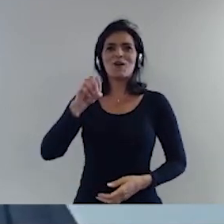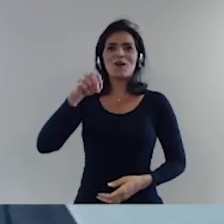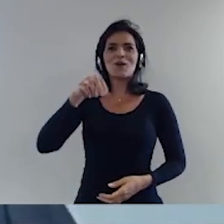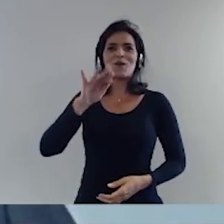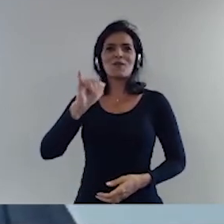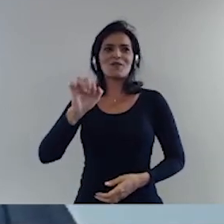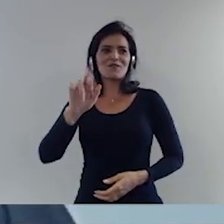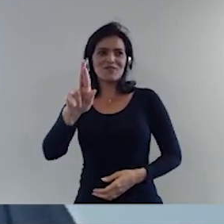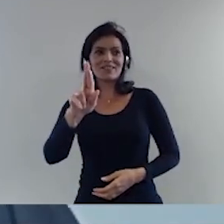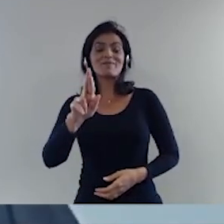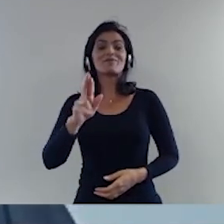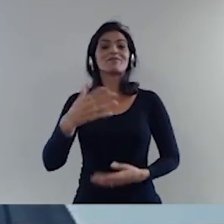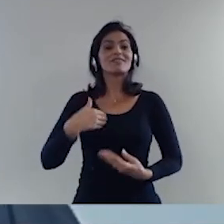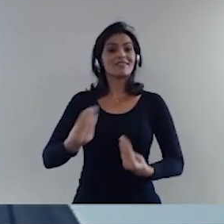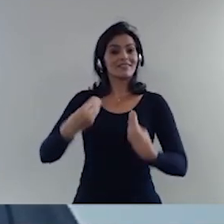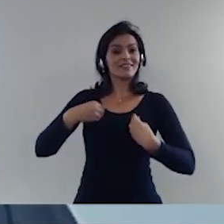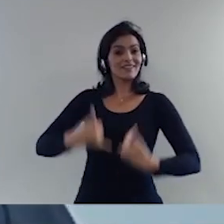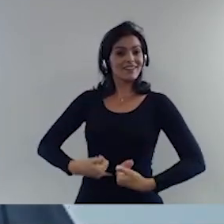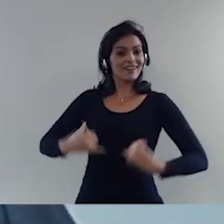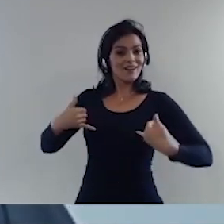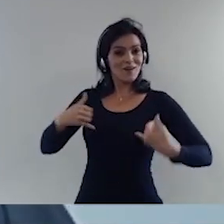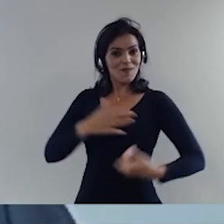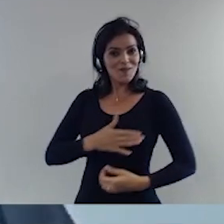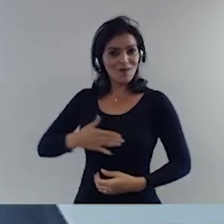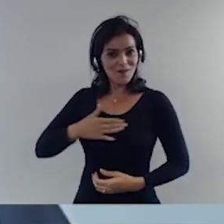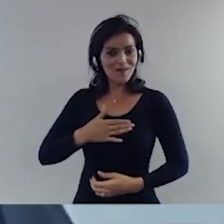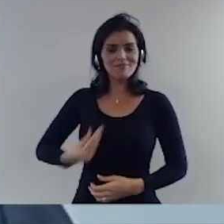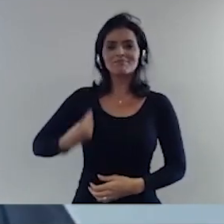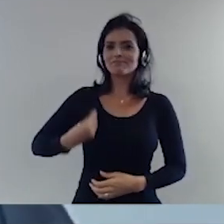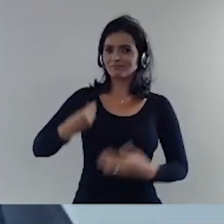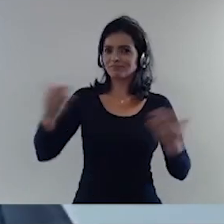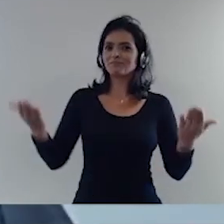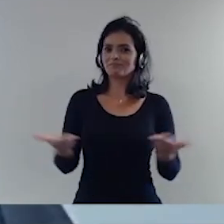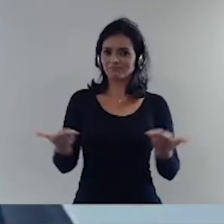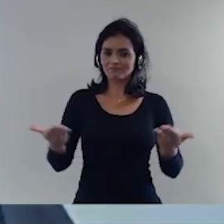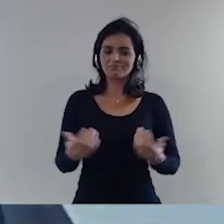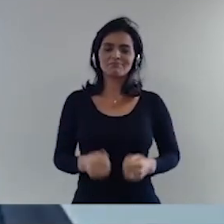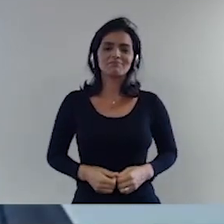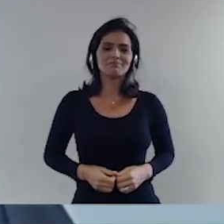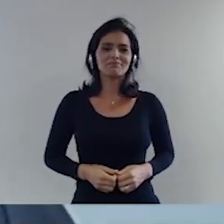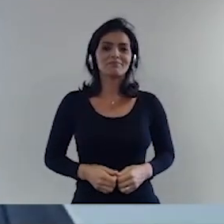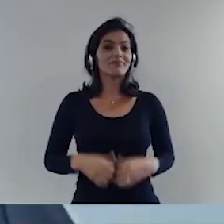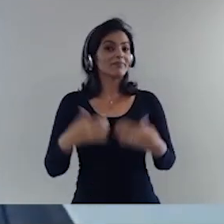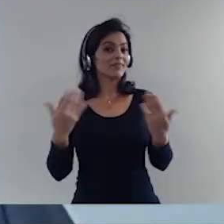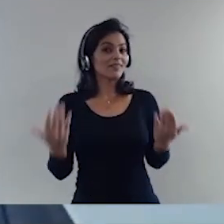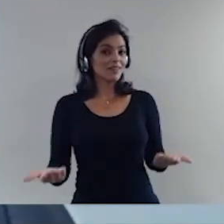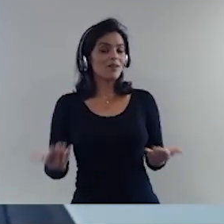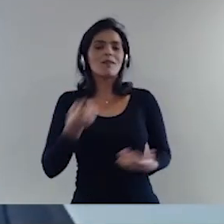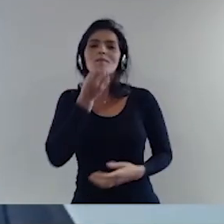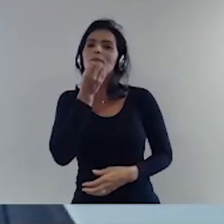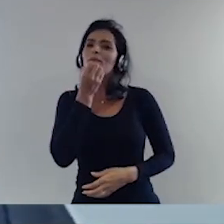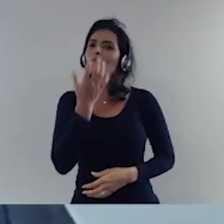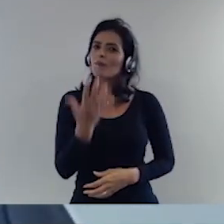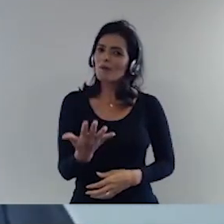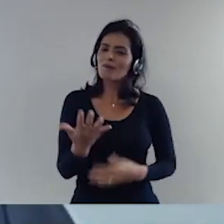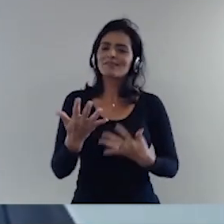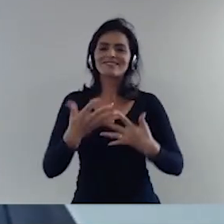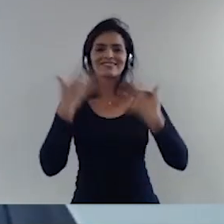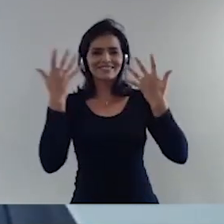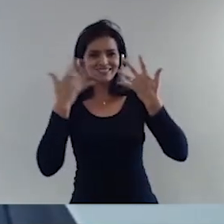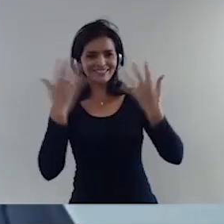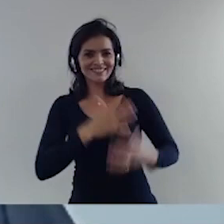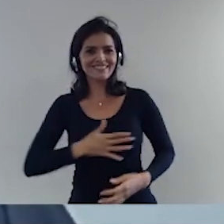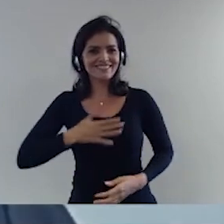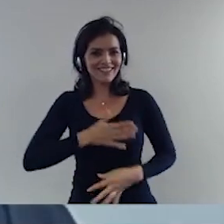Júnior, que nos dá a honra de estar neste painel, nesta tela conosco. Então, isso é sempre muito bom, muito alegre, e